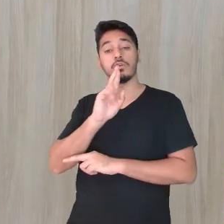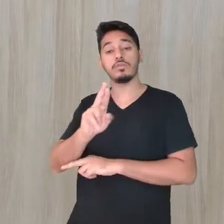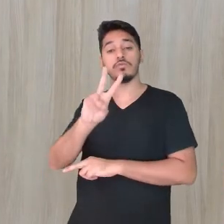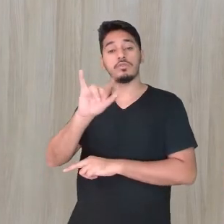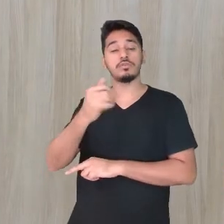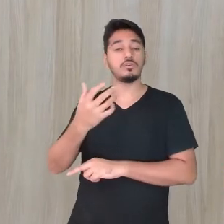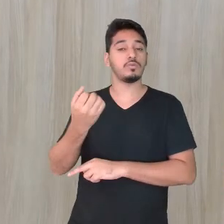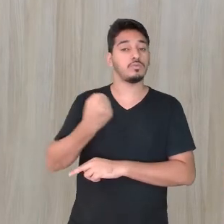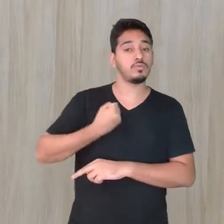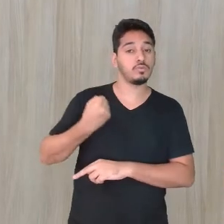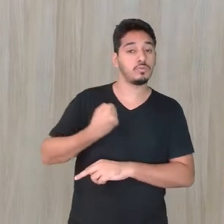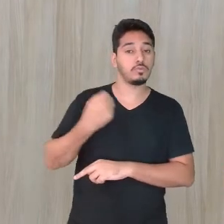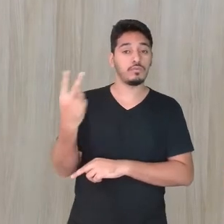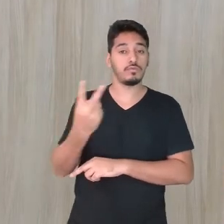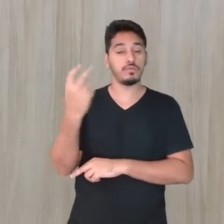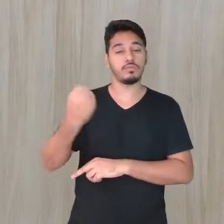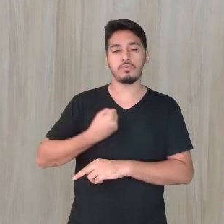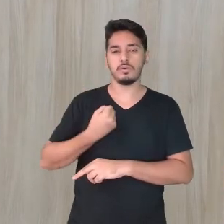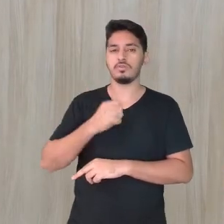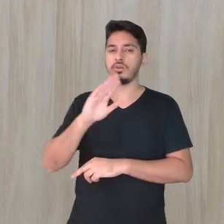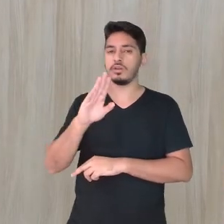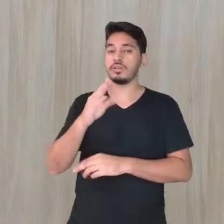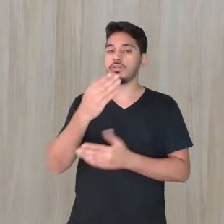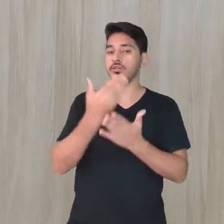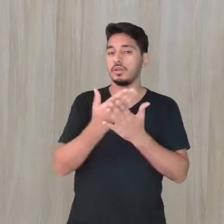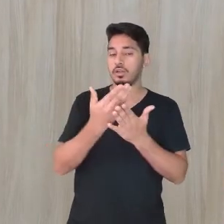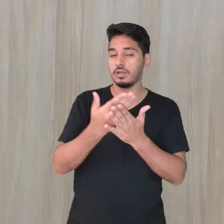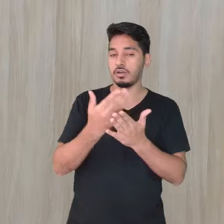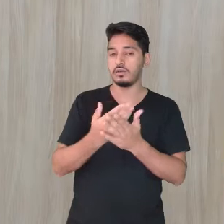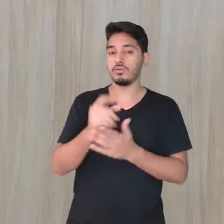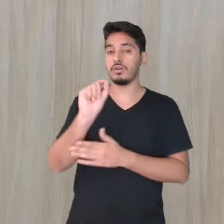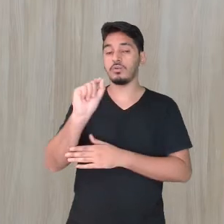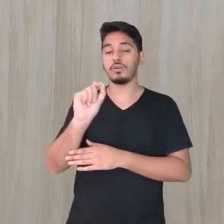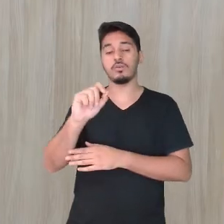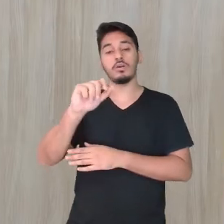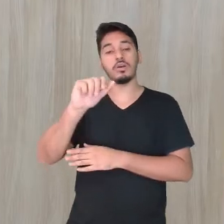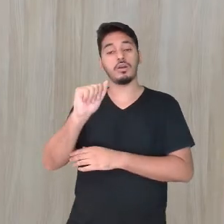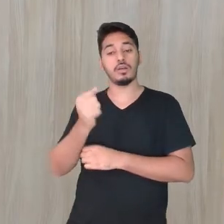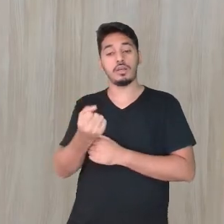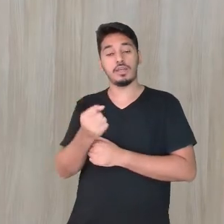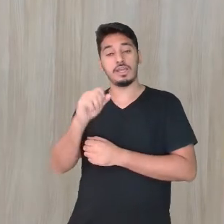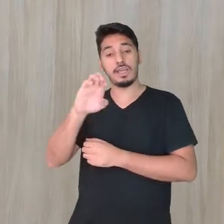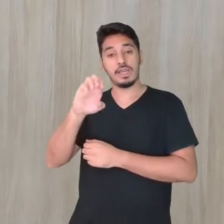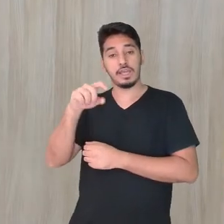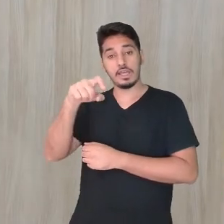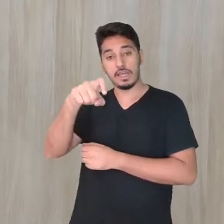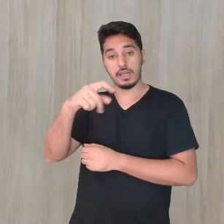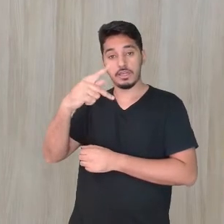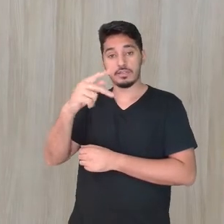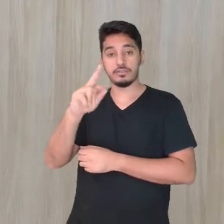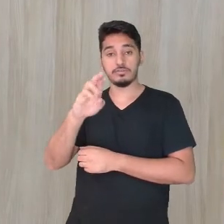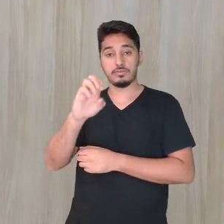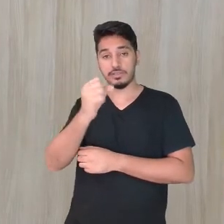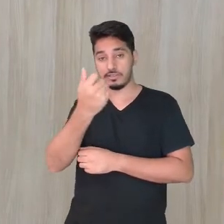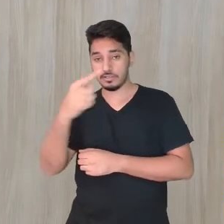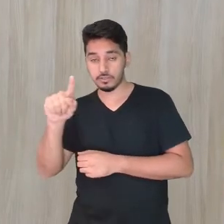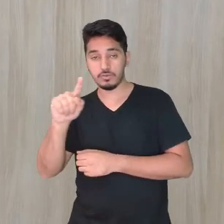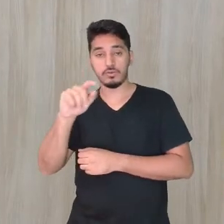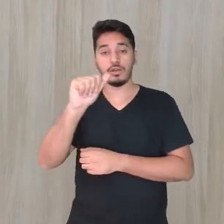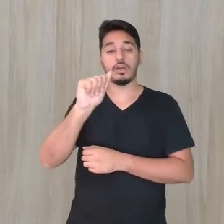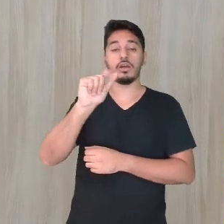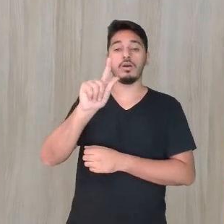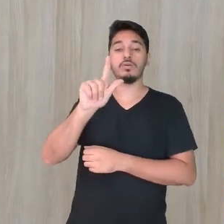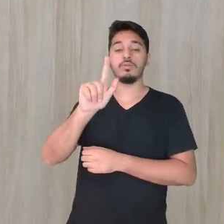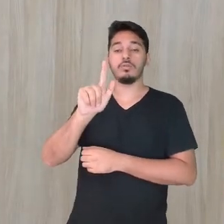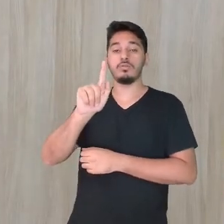valor numérico. Essa aula não é um número, vai ser uma expressão algébrica que representa todo o valor,